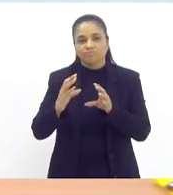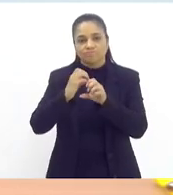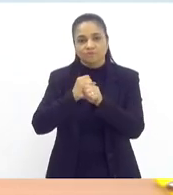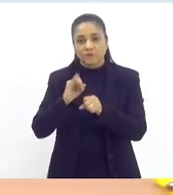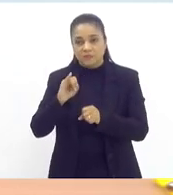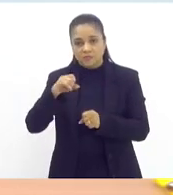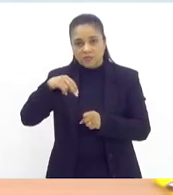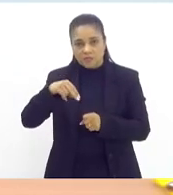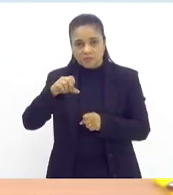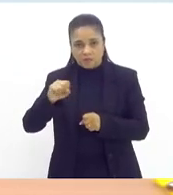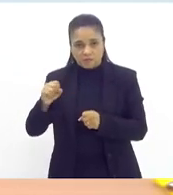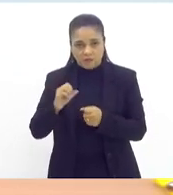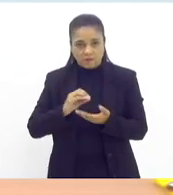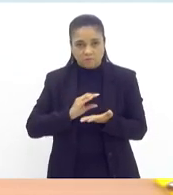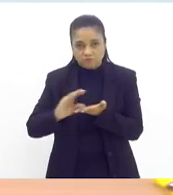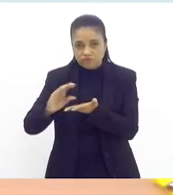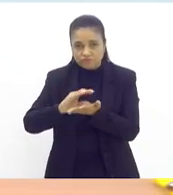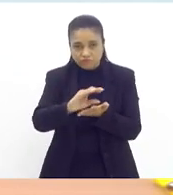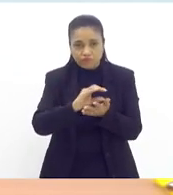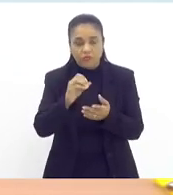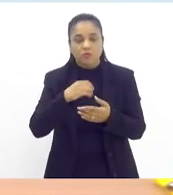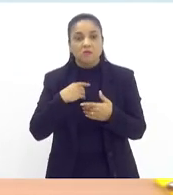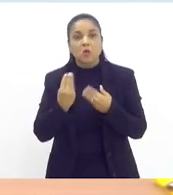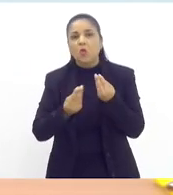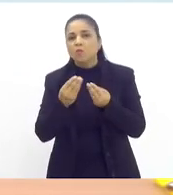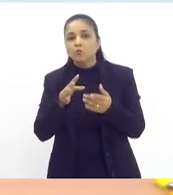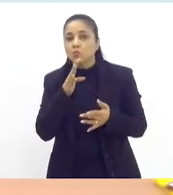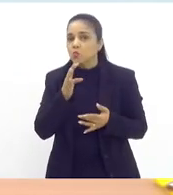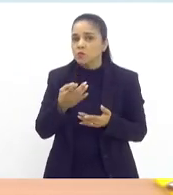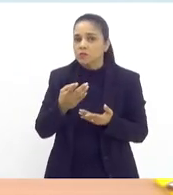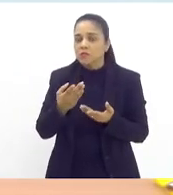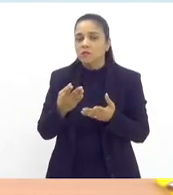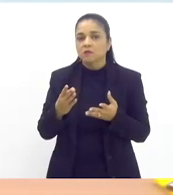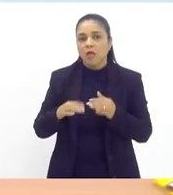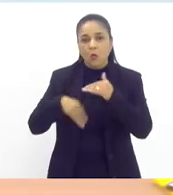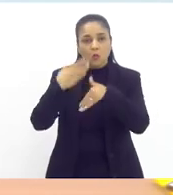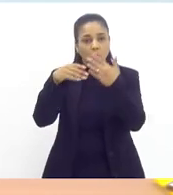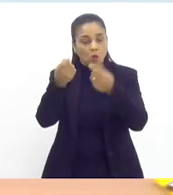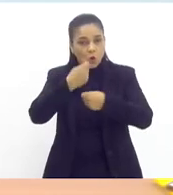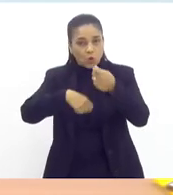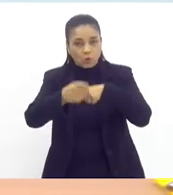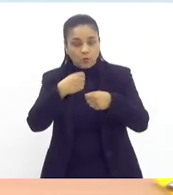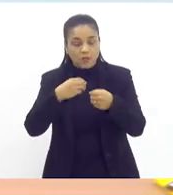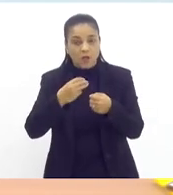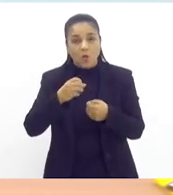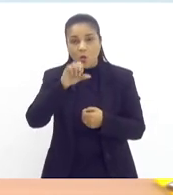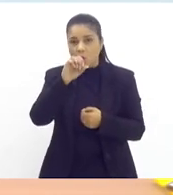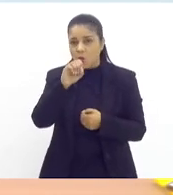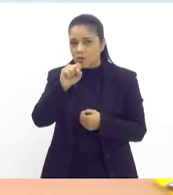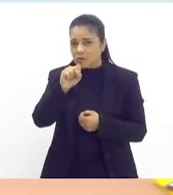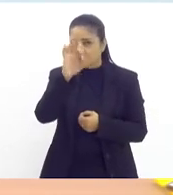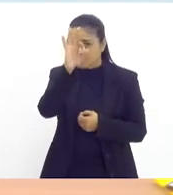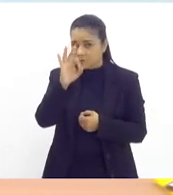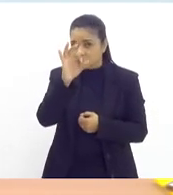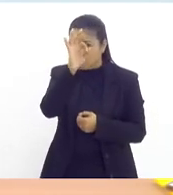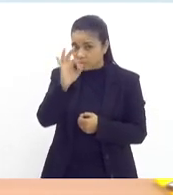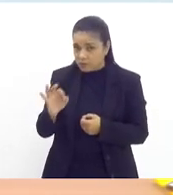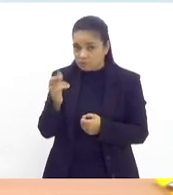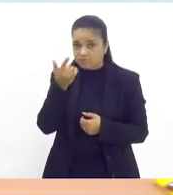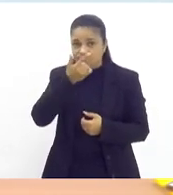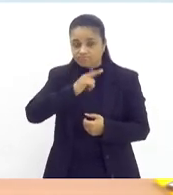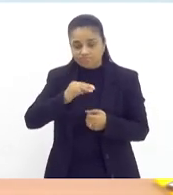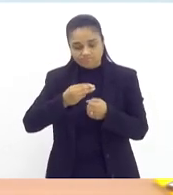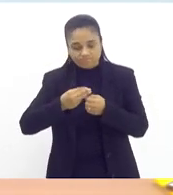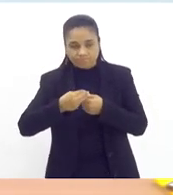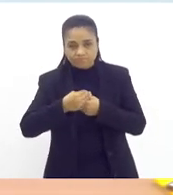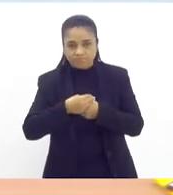Sem efeito nenhum sobre o crescimento da economia, 85% dos municípios brasileiros são ganhadores líquidos,